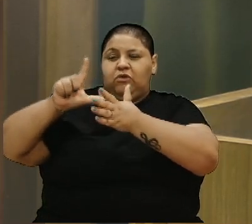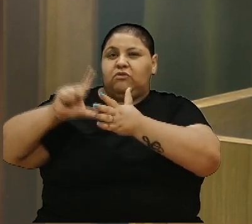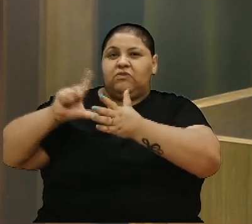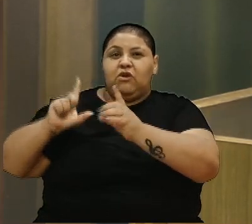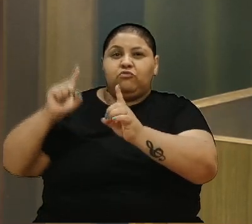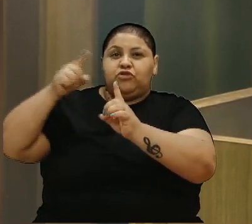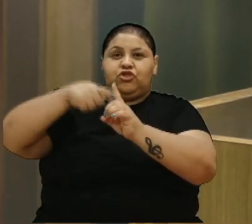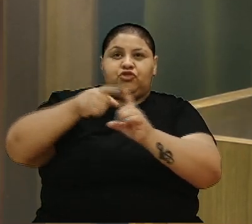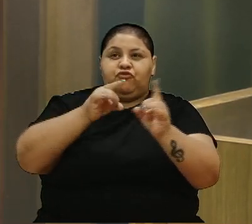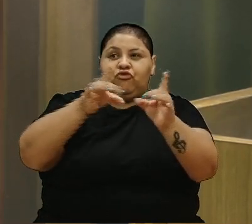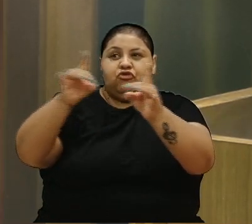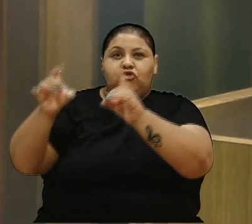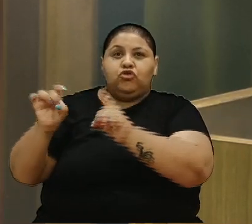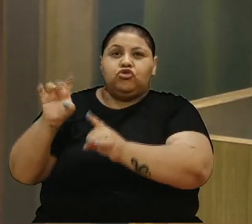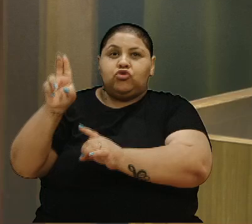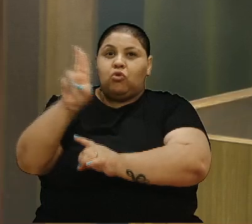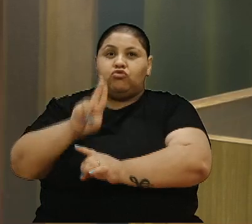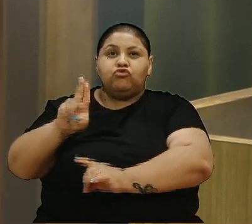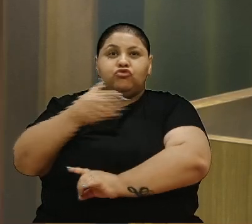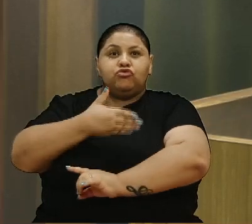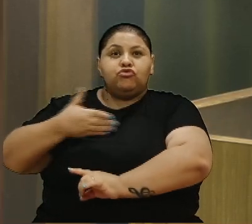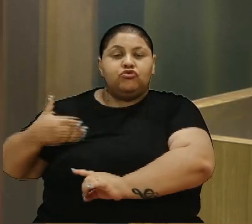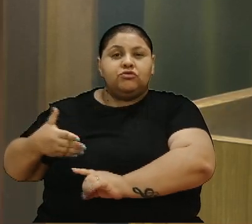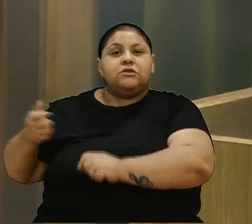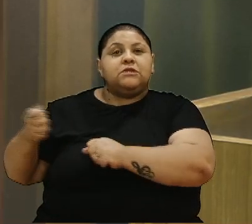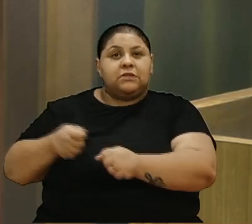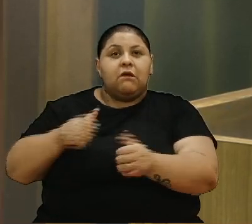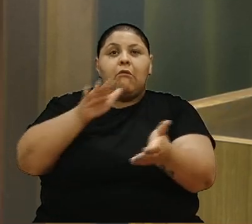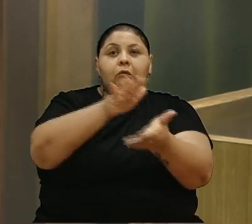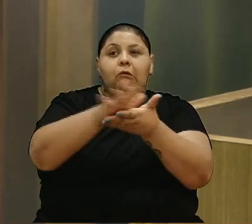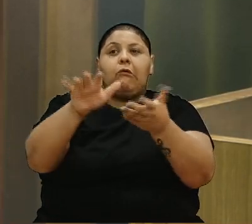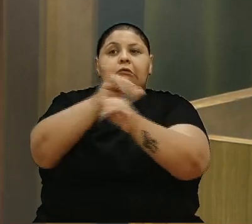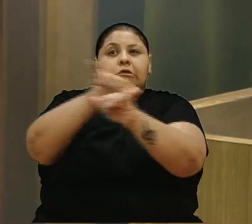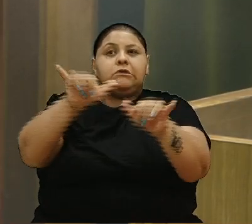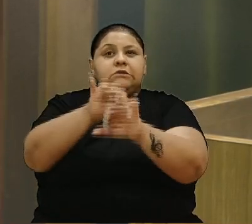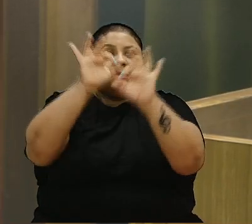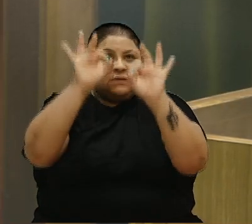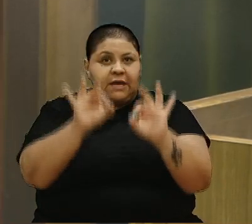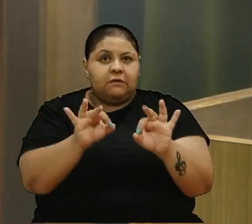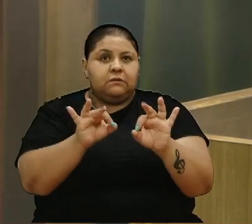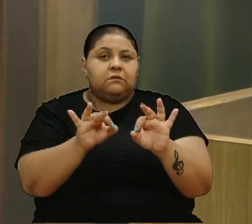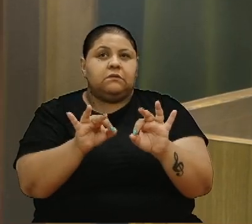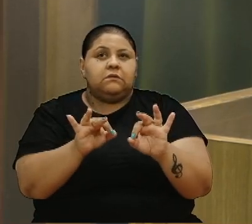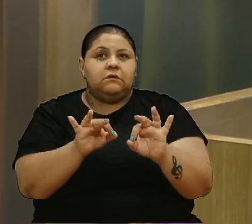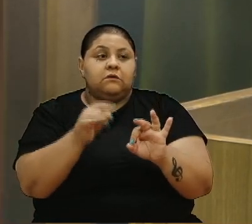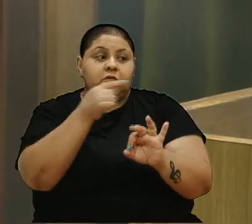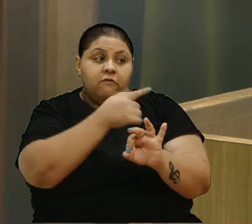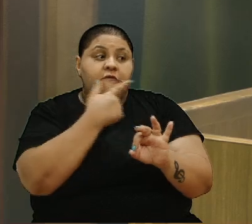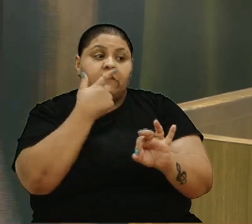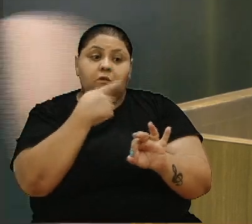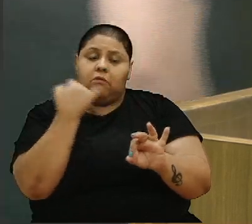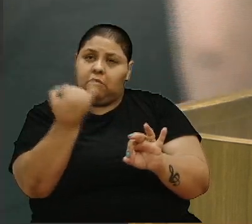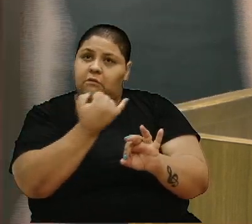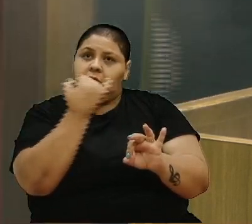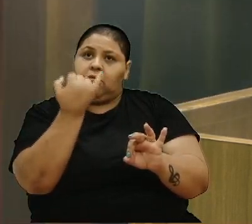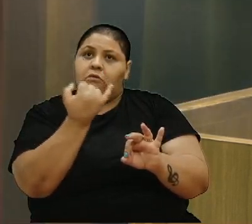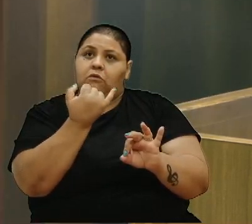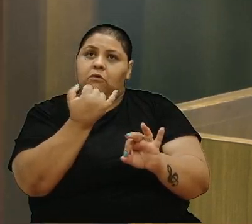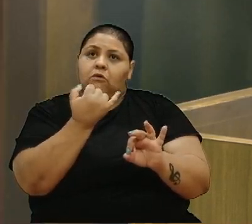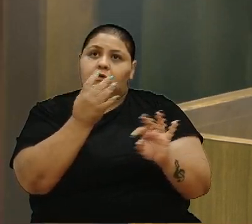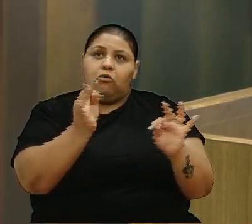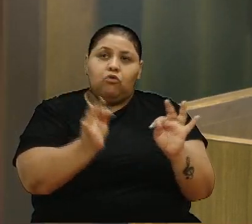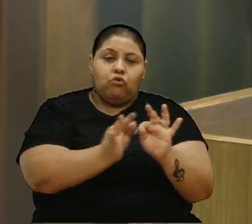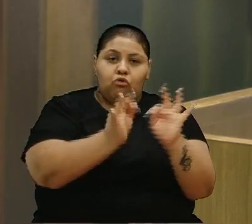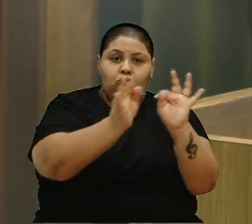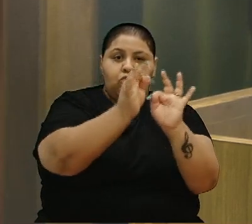recurso público, ela pode sim e deve produzir informação de qualidade. E mais, o senhor disse é importante, o técnico, o